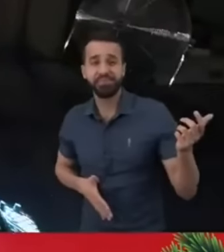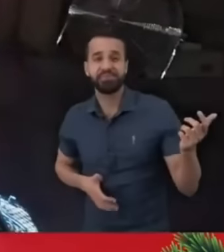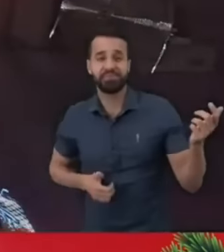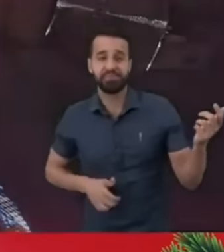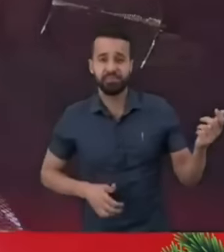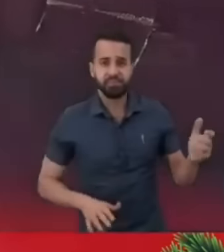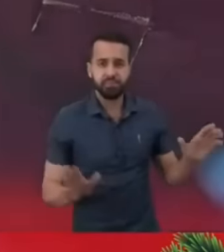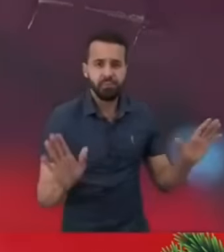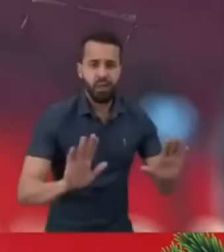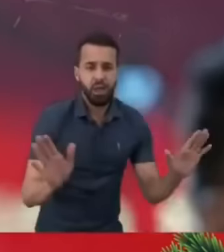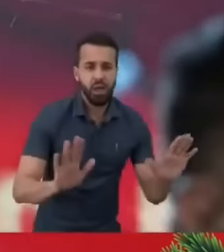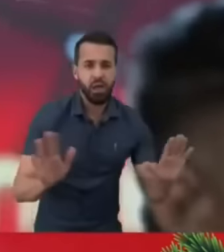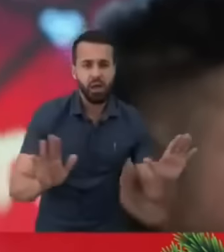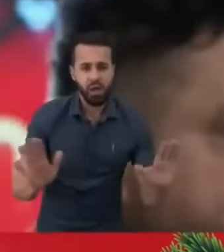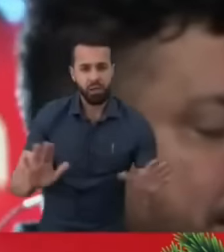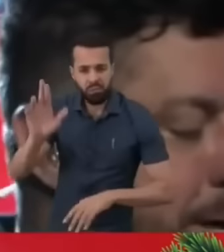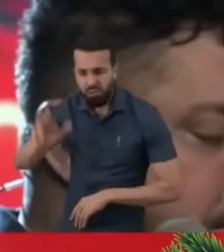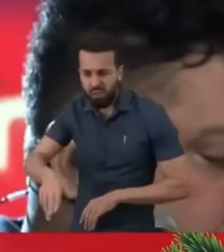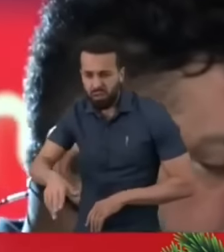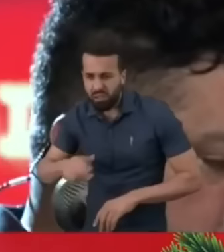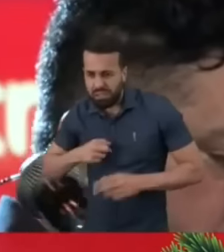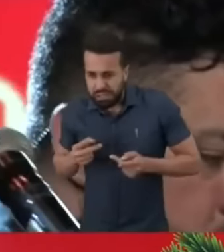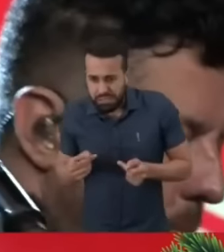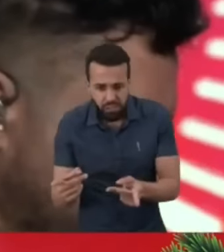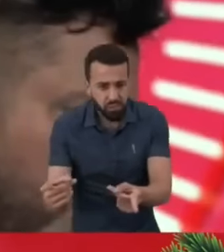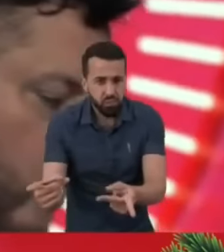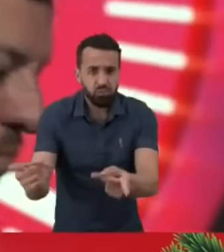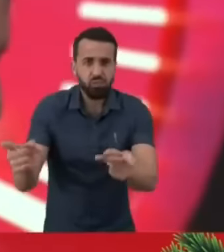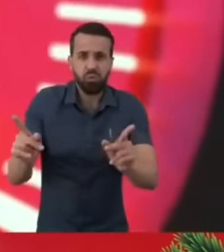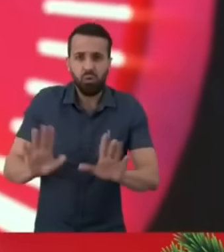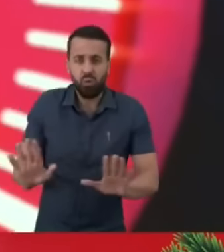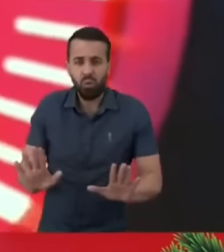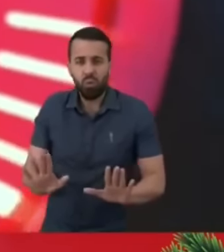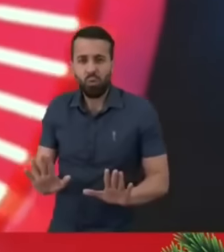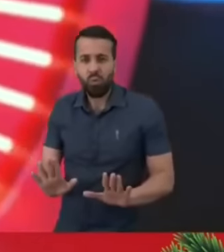já não há razão pra não ser pra sempre.